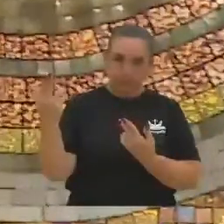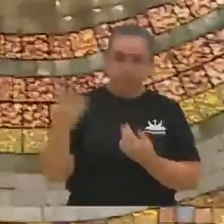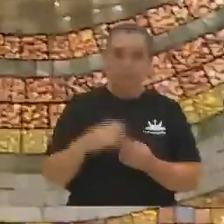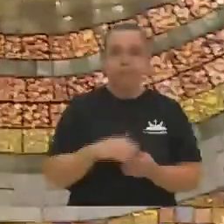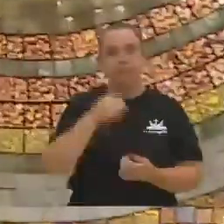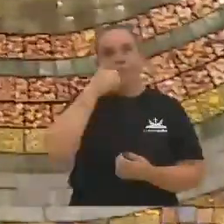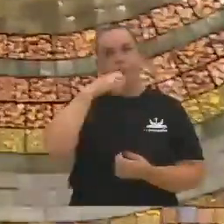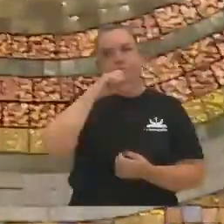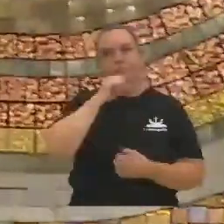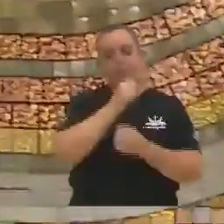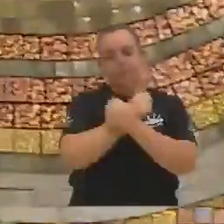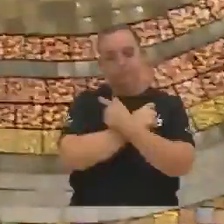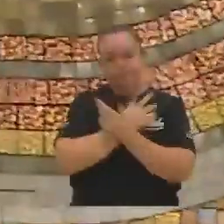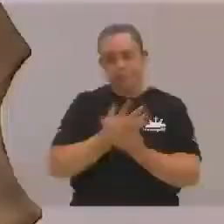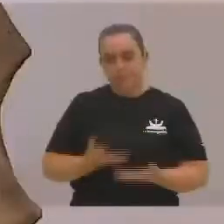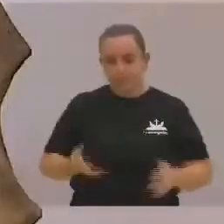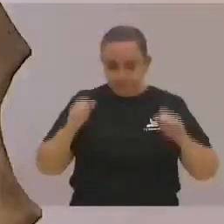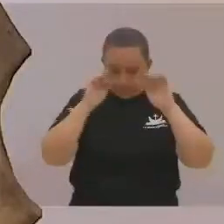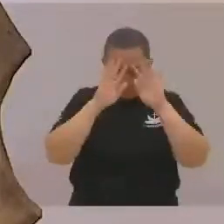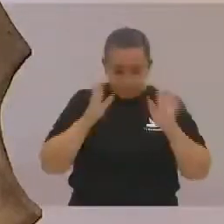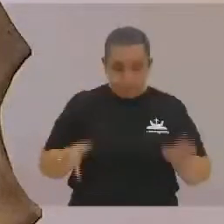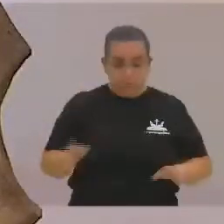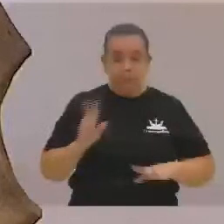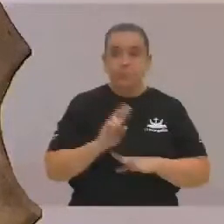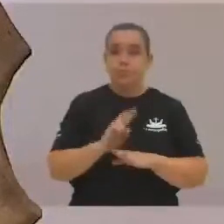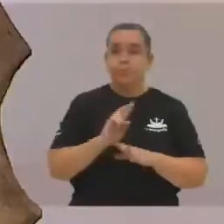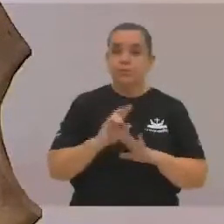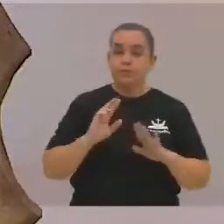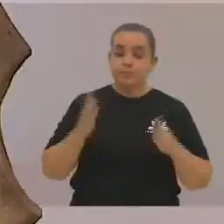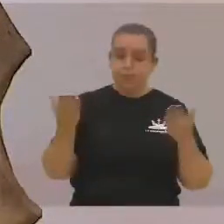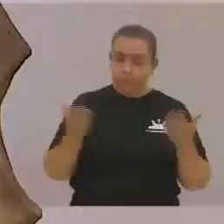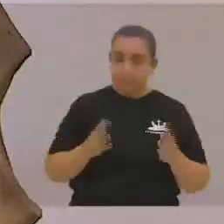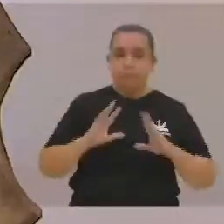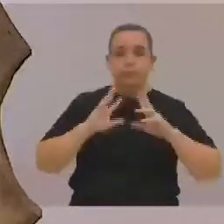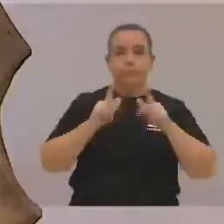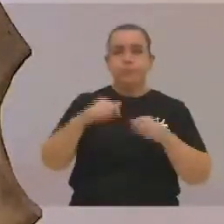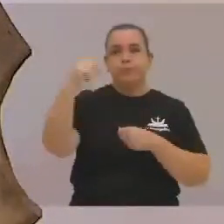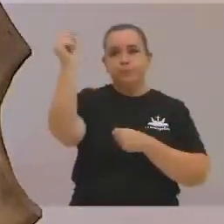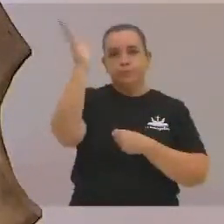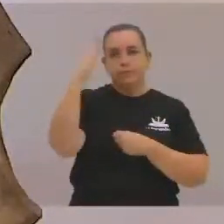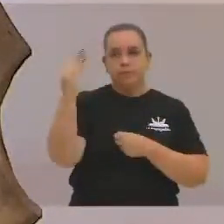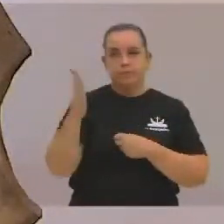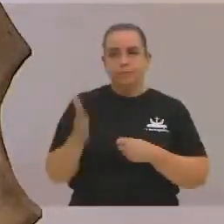Mãe de Guadalupe, proteja agora todo o Brasil,